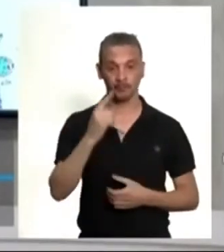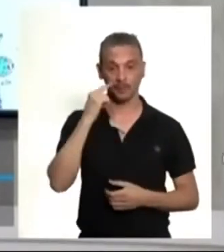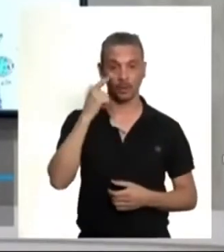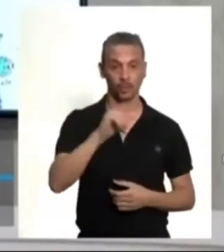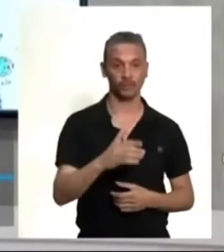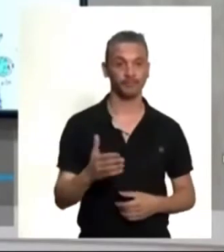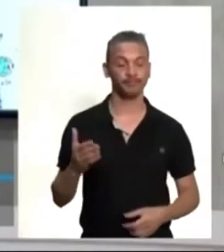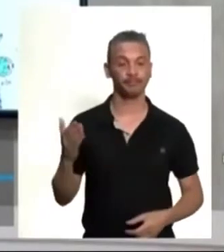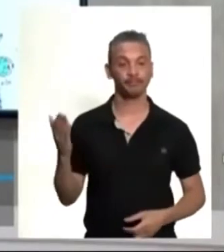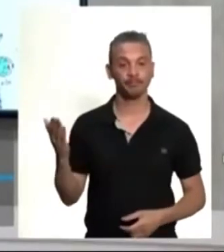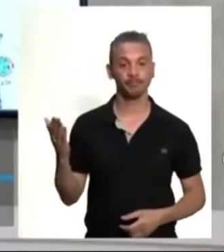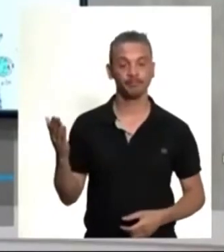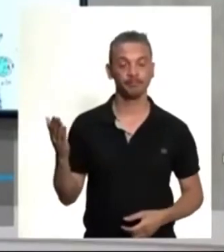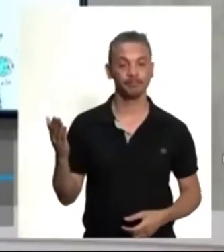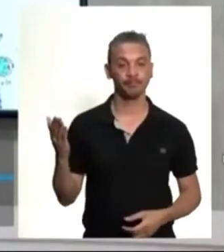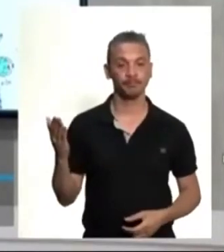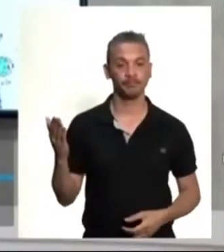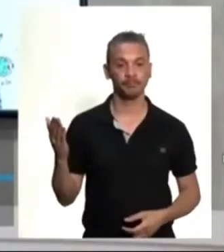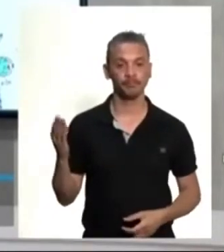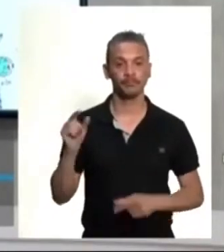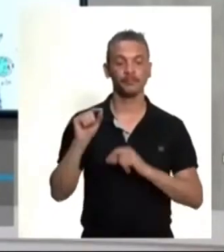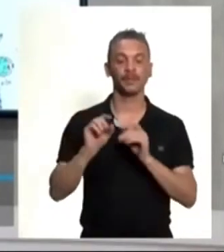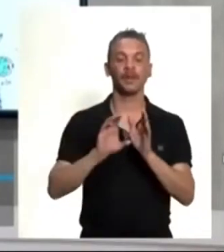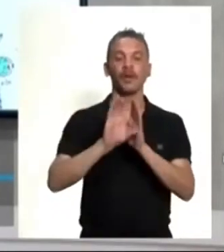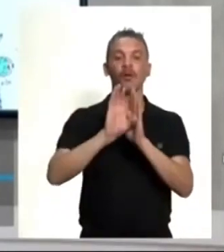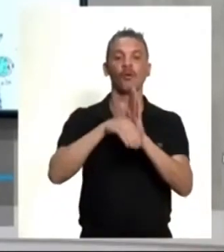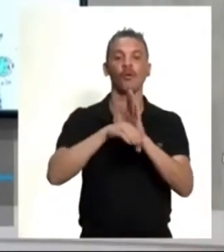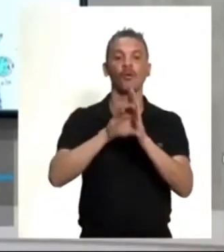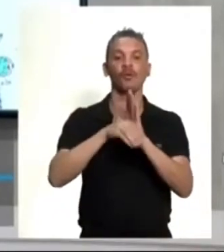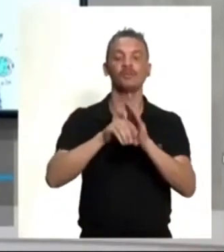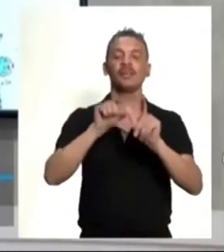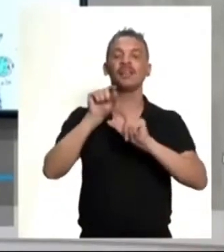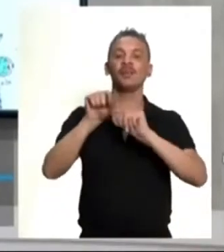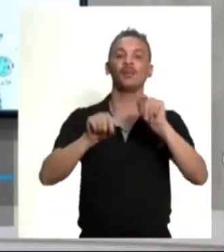E a gente conclui falando sobre conceitos.